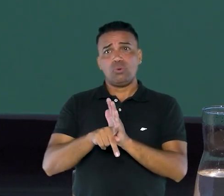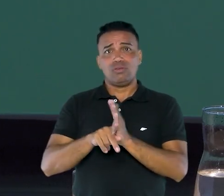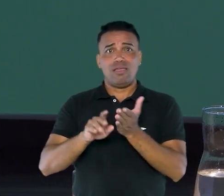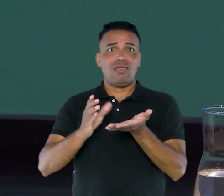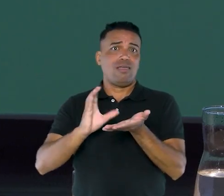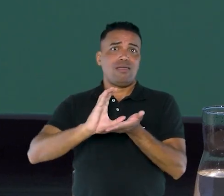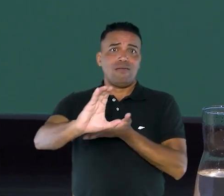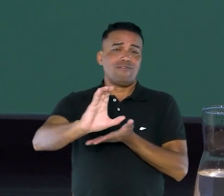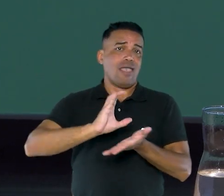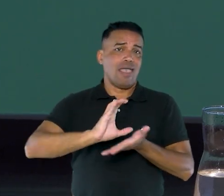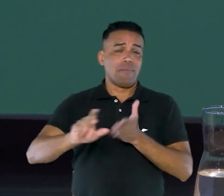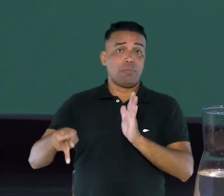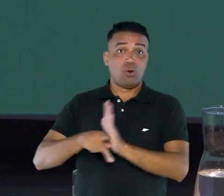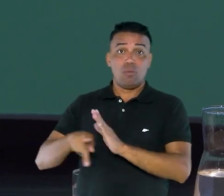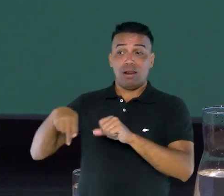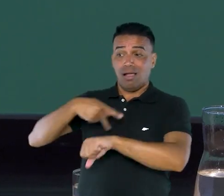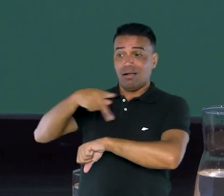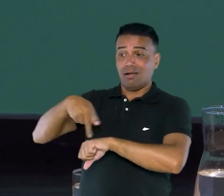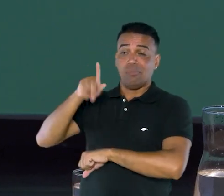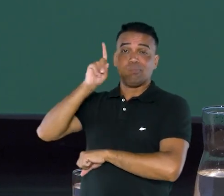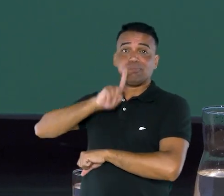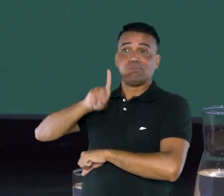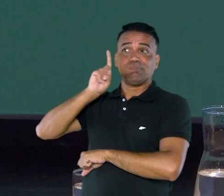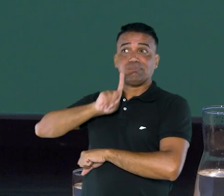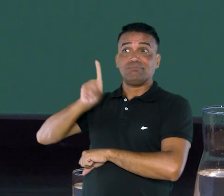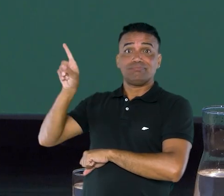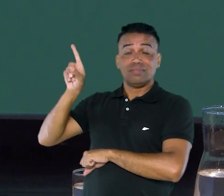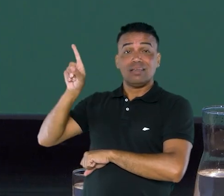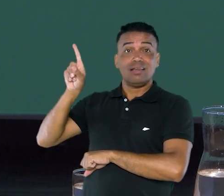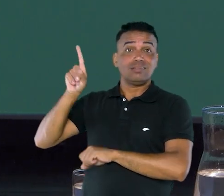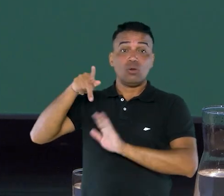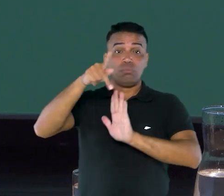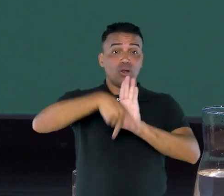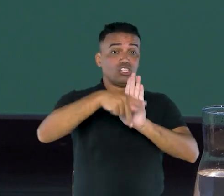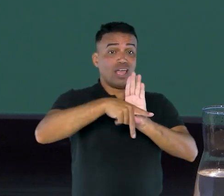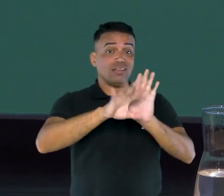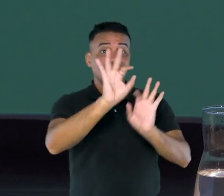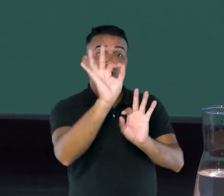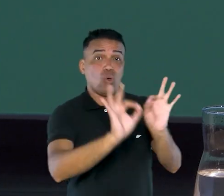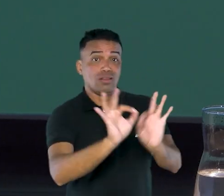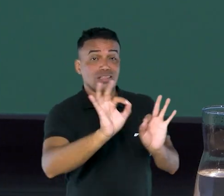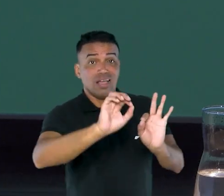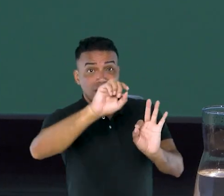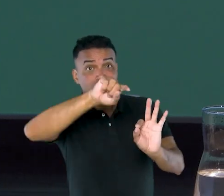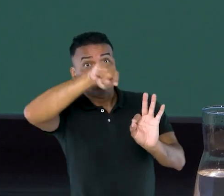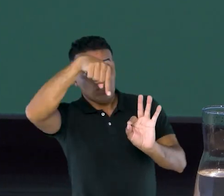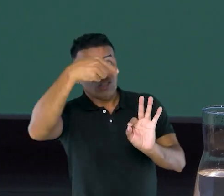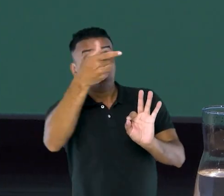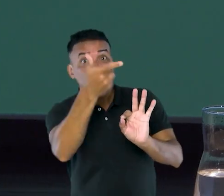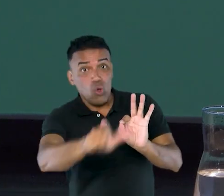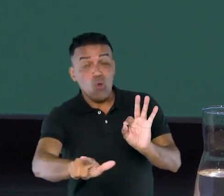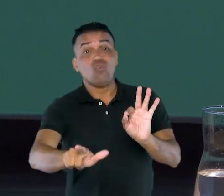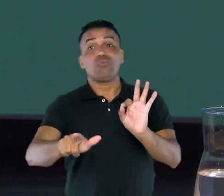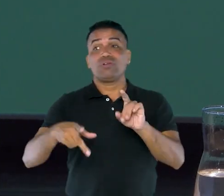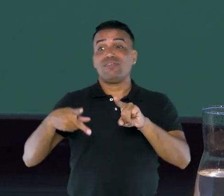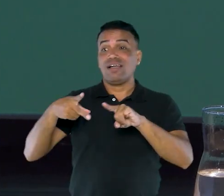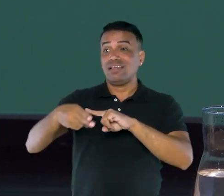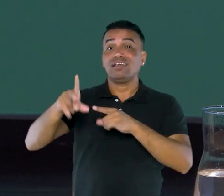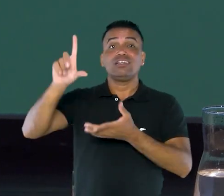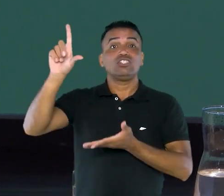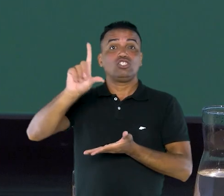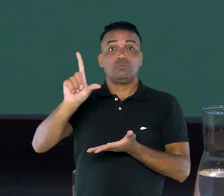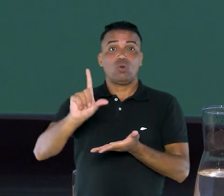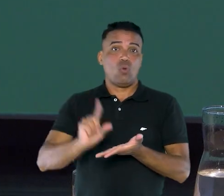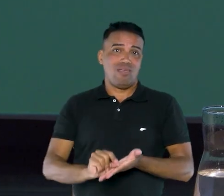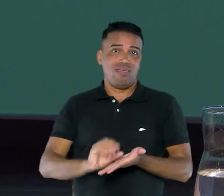fundos americanos e que tem que reformular projetos e que tem palavras que vão ser cortadas, expressões